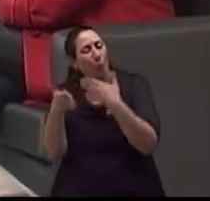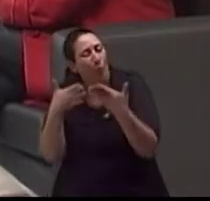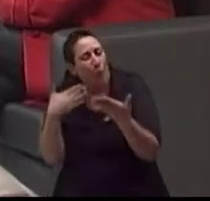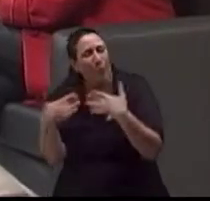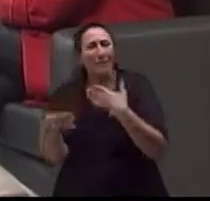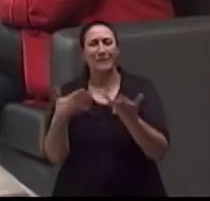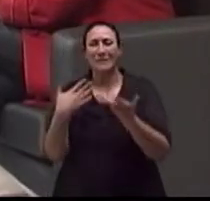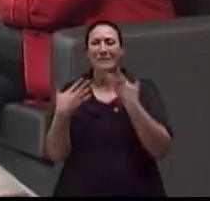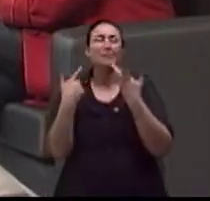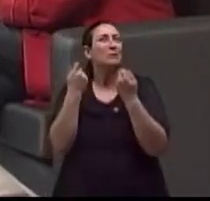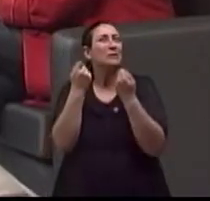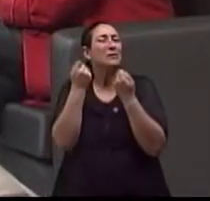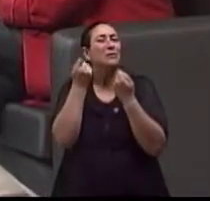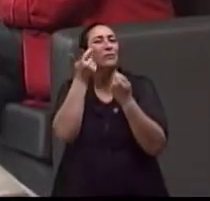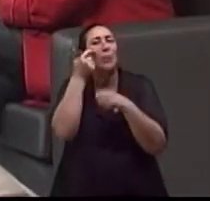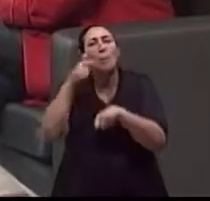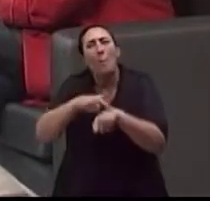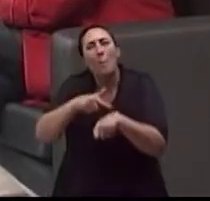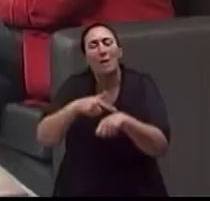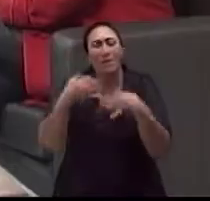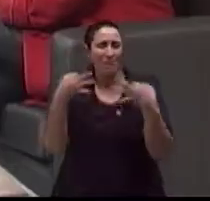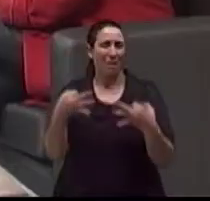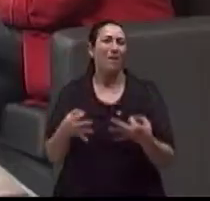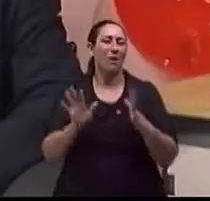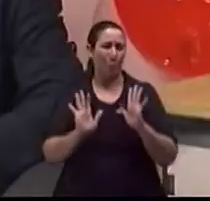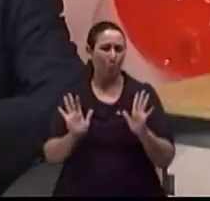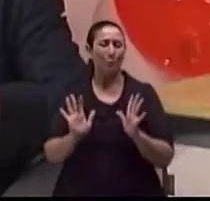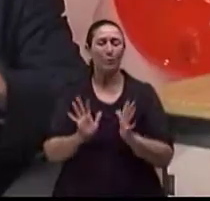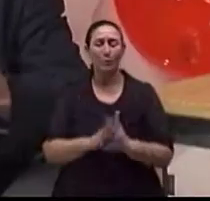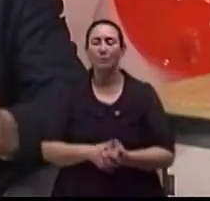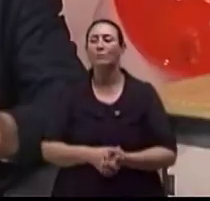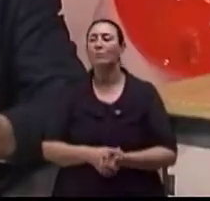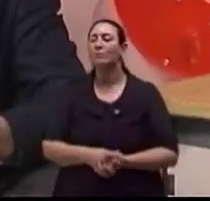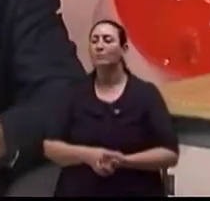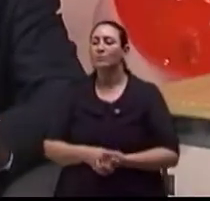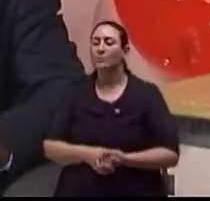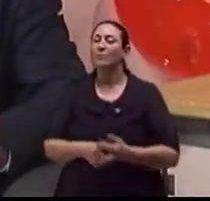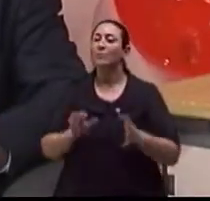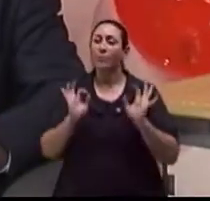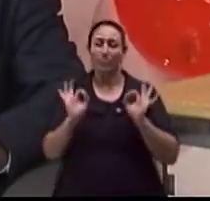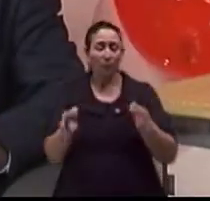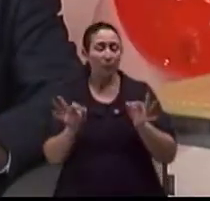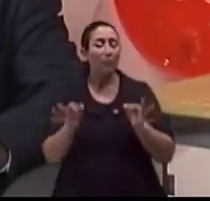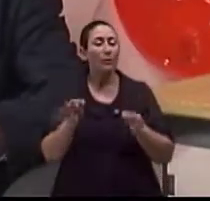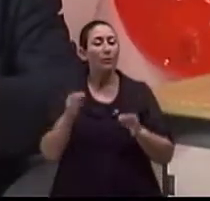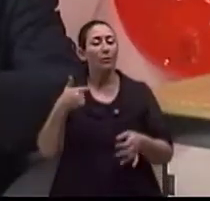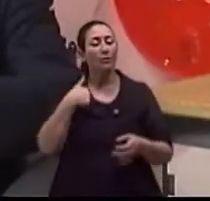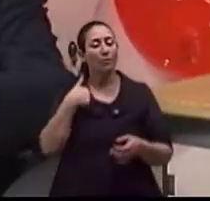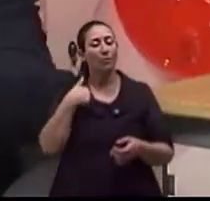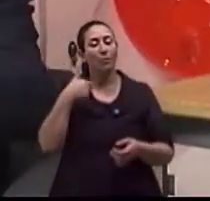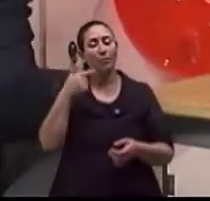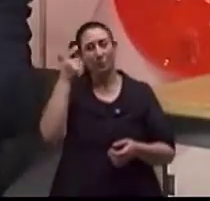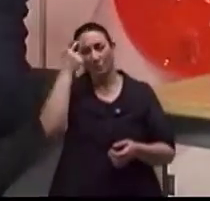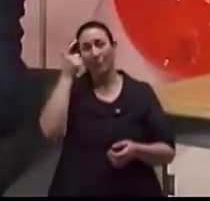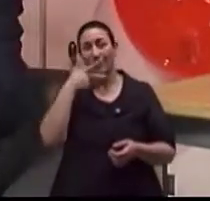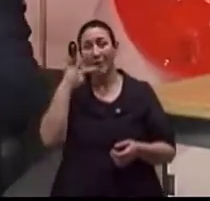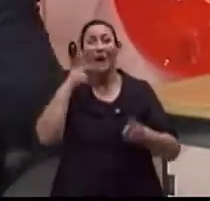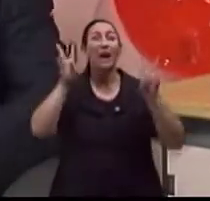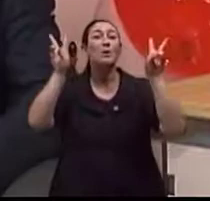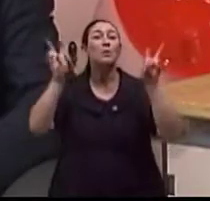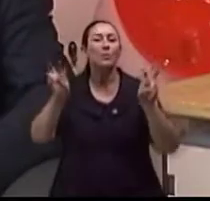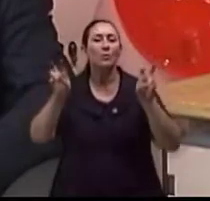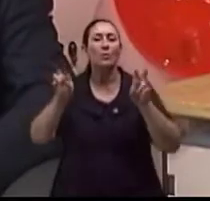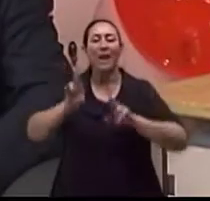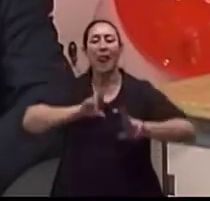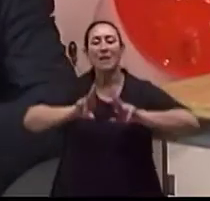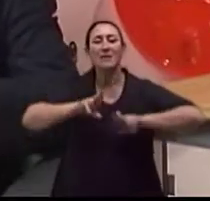né escolheu o momento né Doutora às vezes eu digo quer conversar sobre relação sexual não pode ser